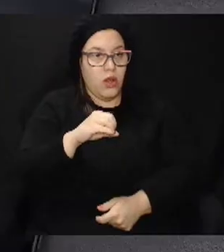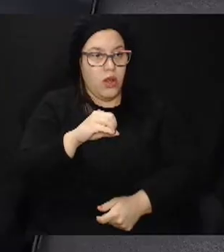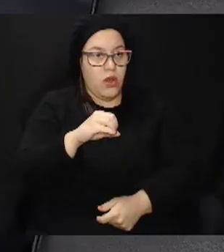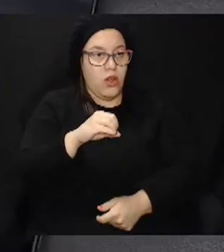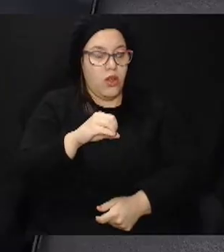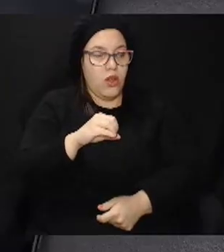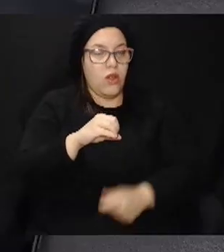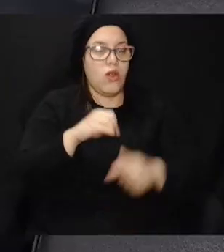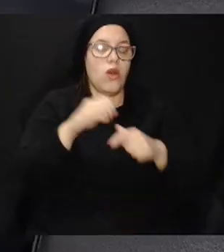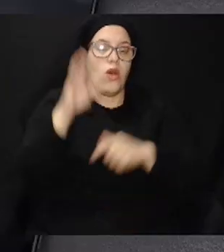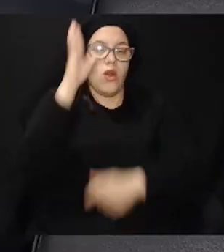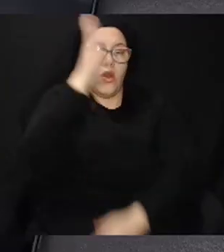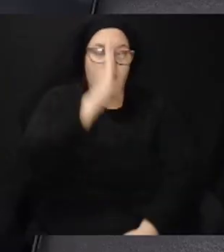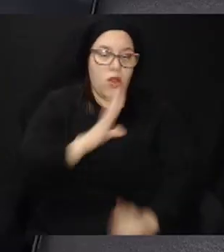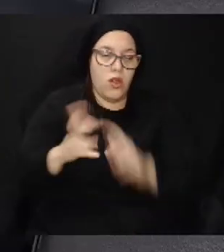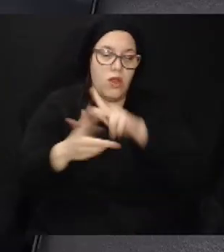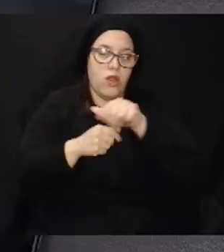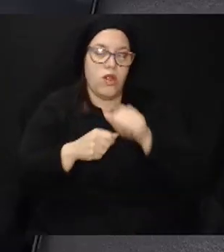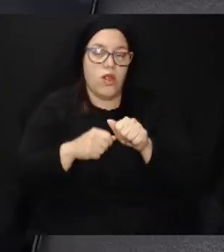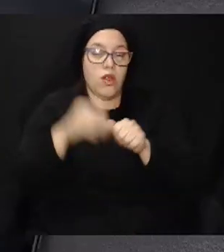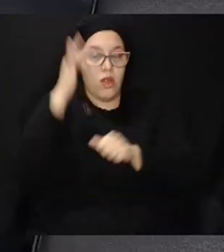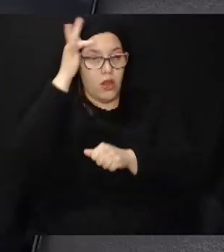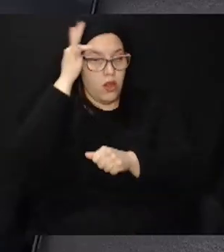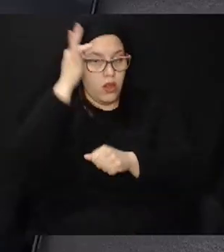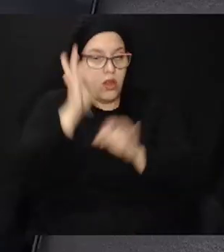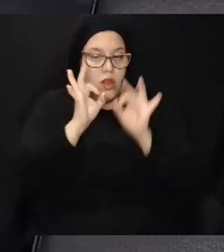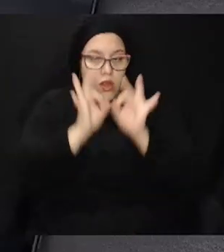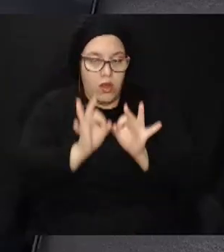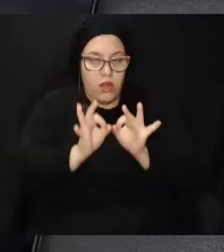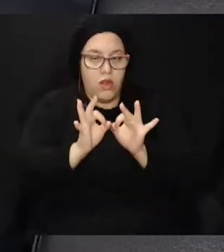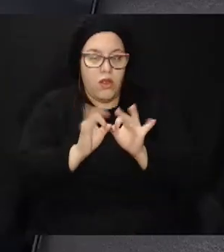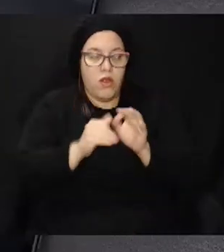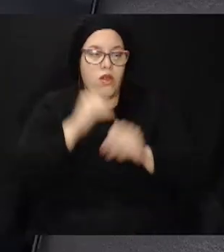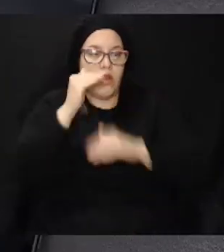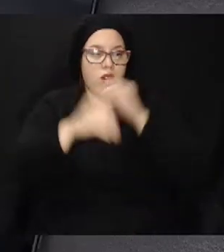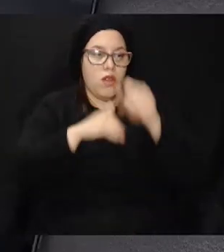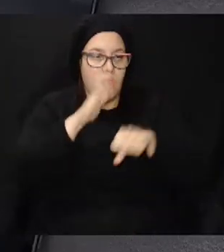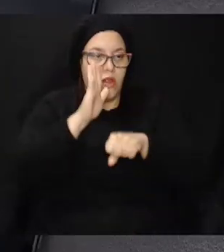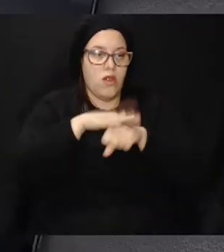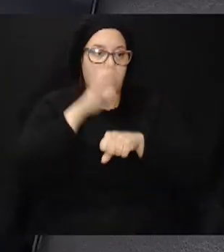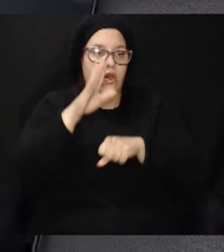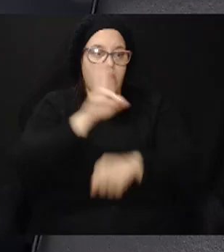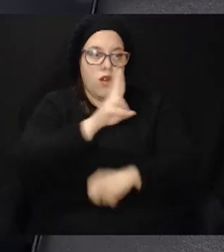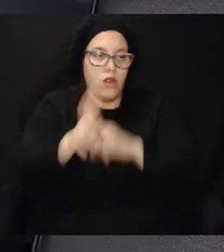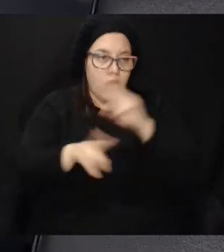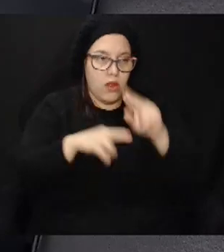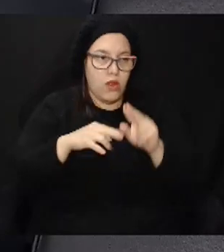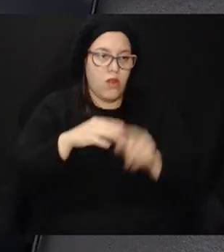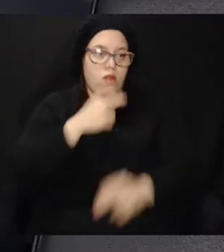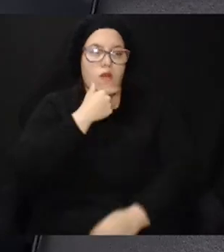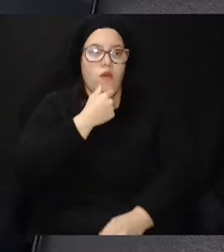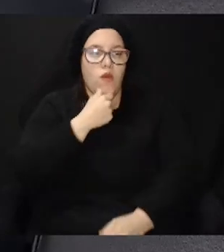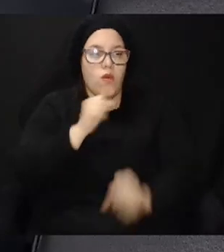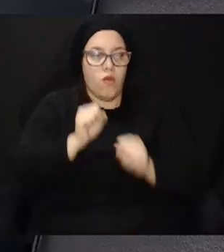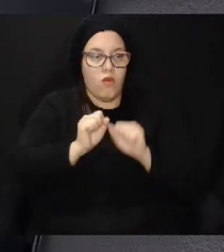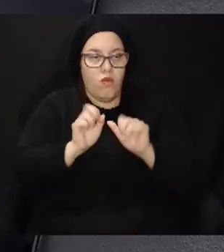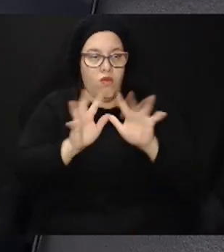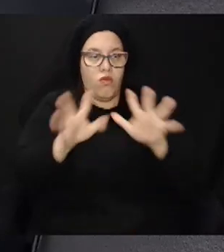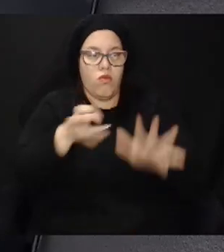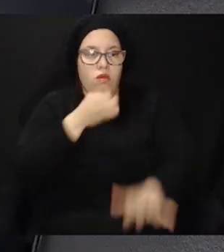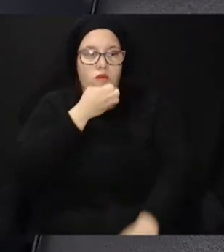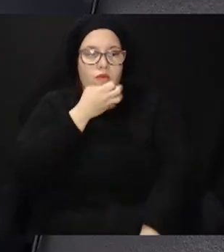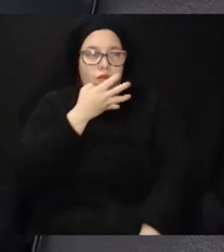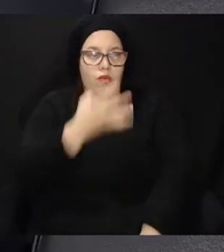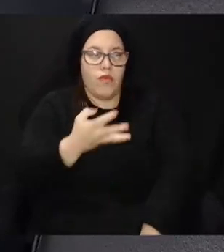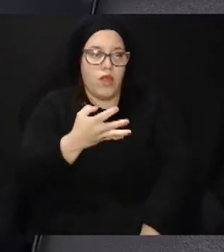que esta filosofia vale a pena e quem sabe levantem mais homens, grandes homens, e a gente possa disseminar bem, disseminar